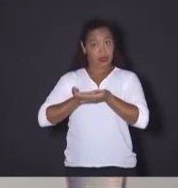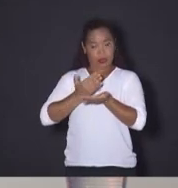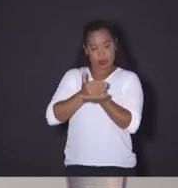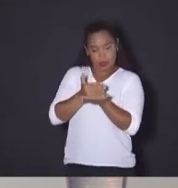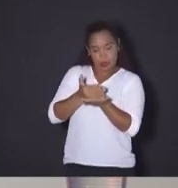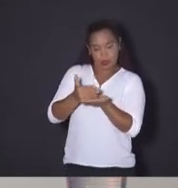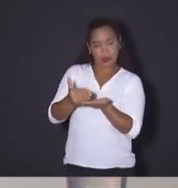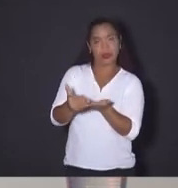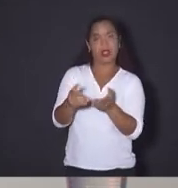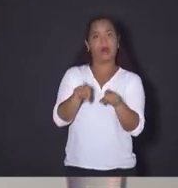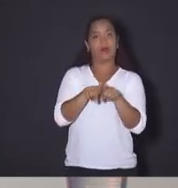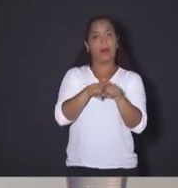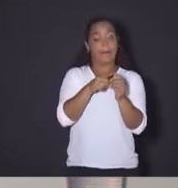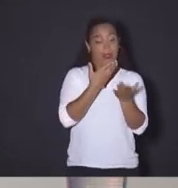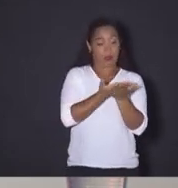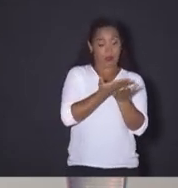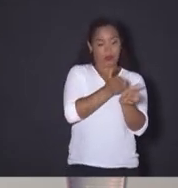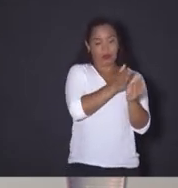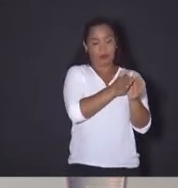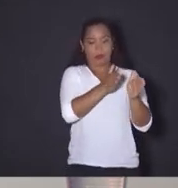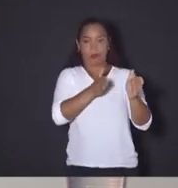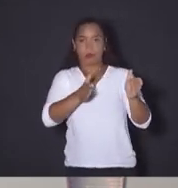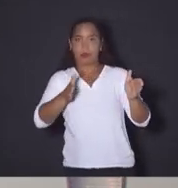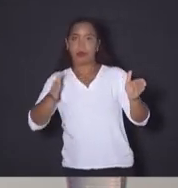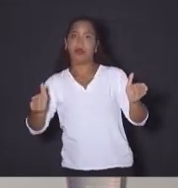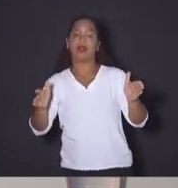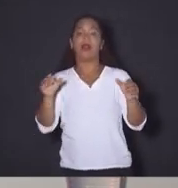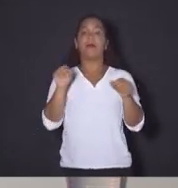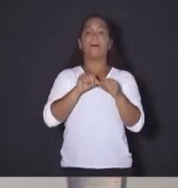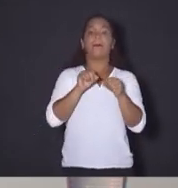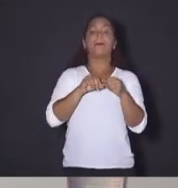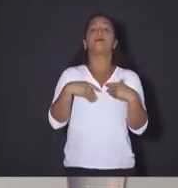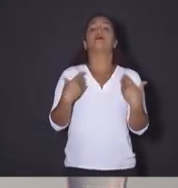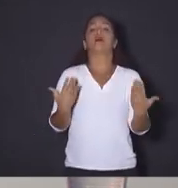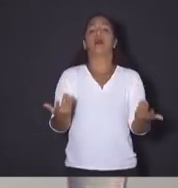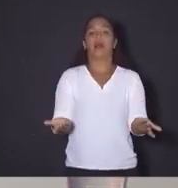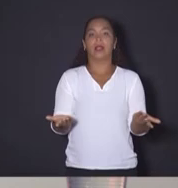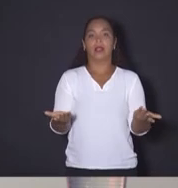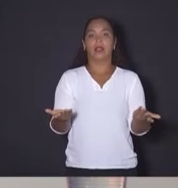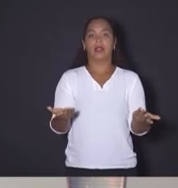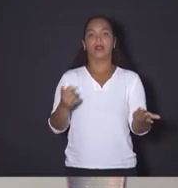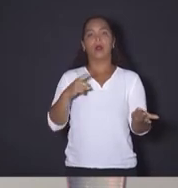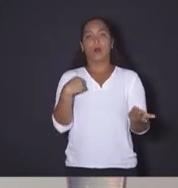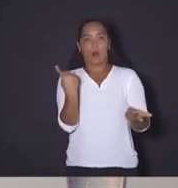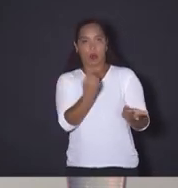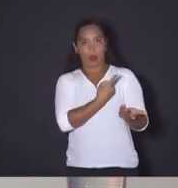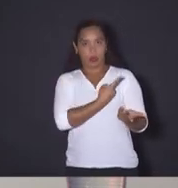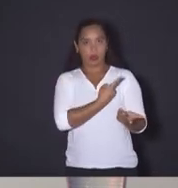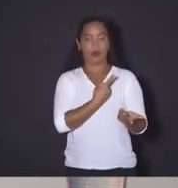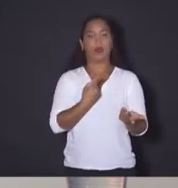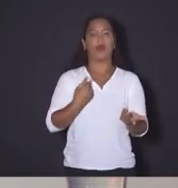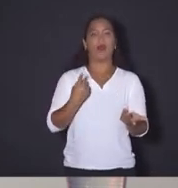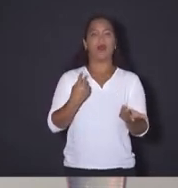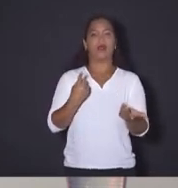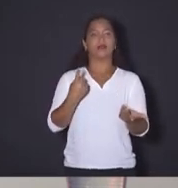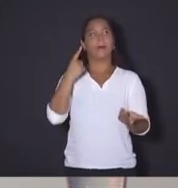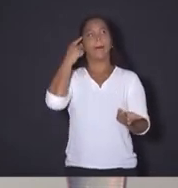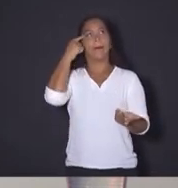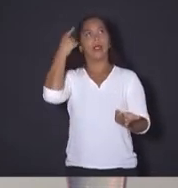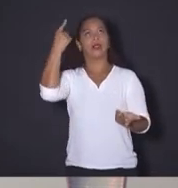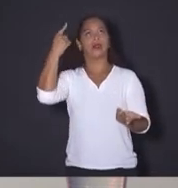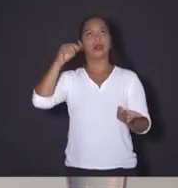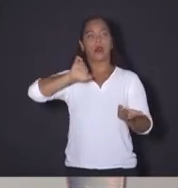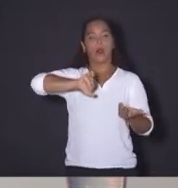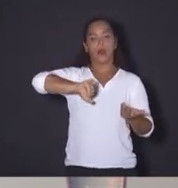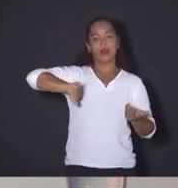continuada de professores o esforço que fizemos no conselho nacional de educação foi de pensarmos não dá pra dissociar ou